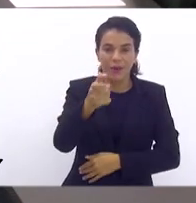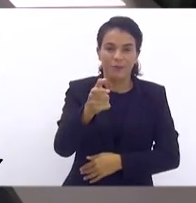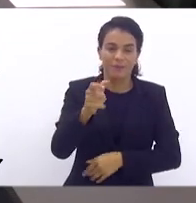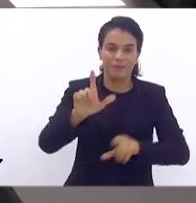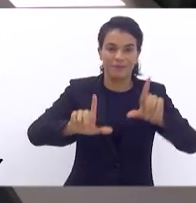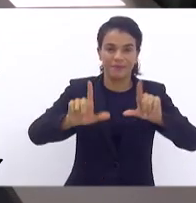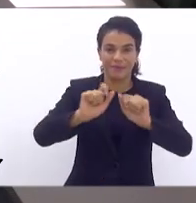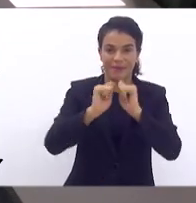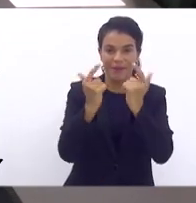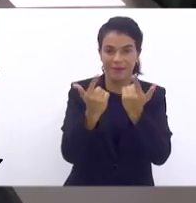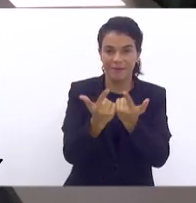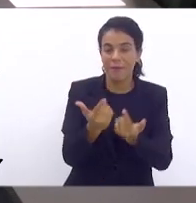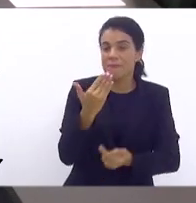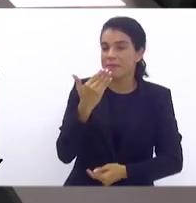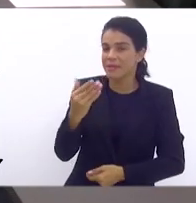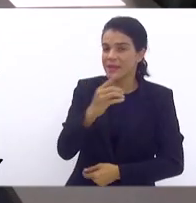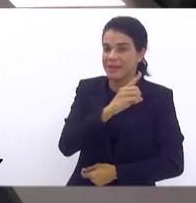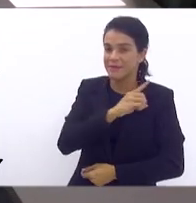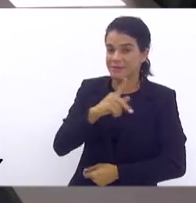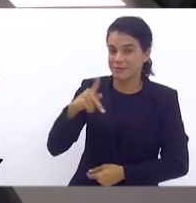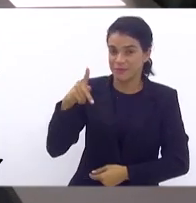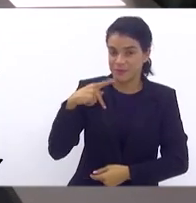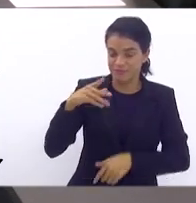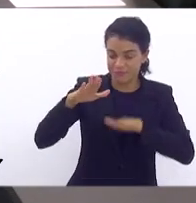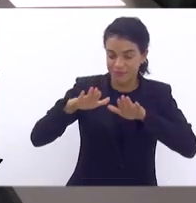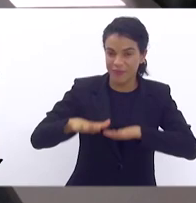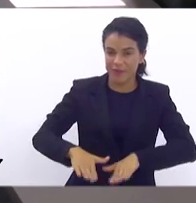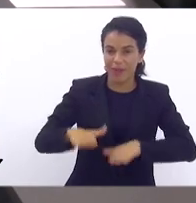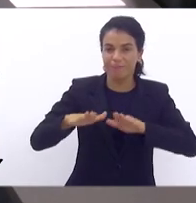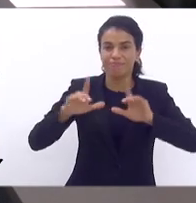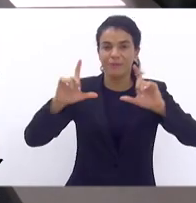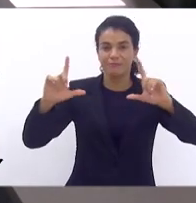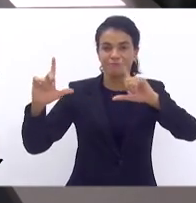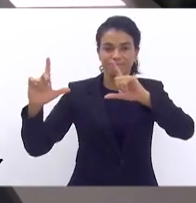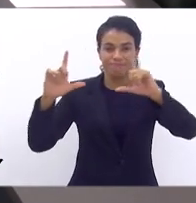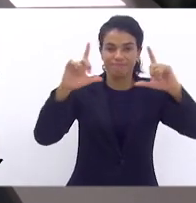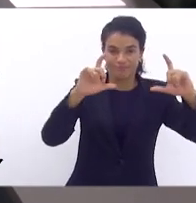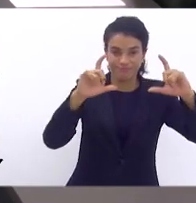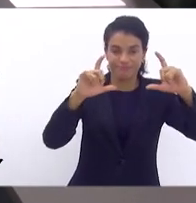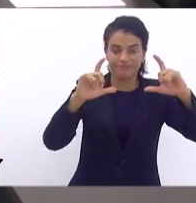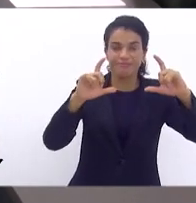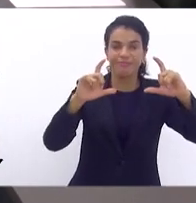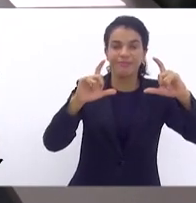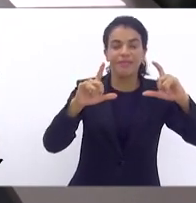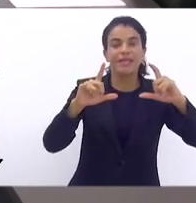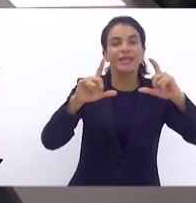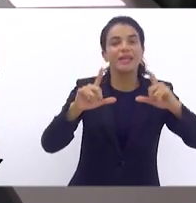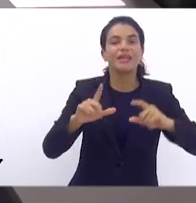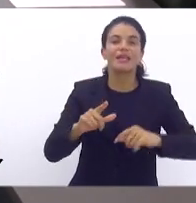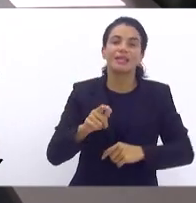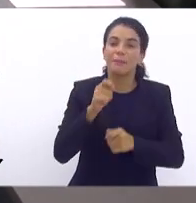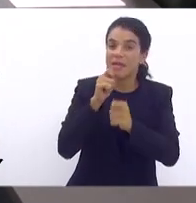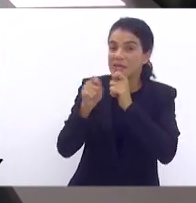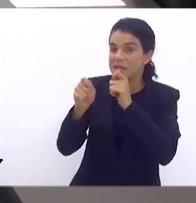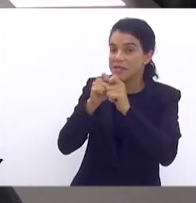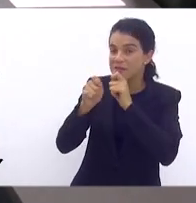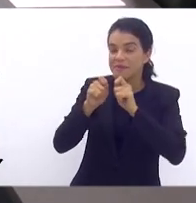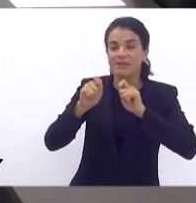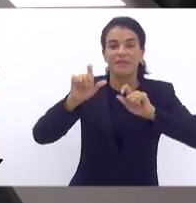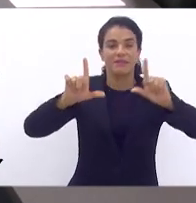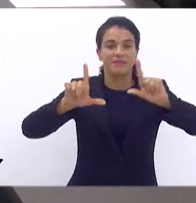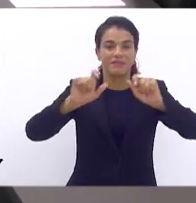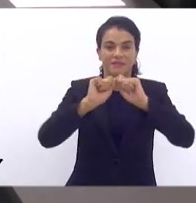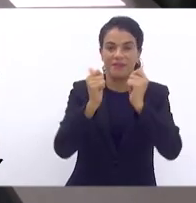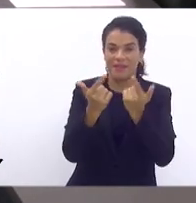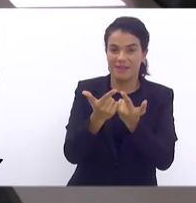pela TV alérgica e pedindo as defensoras para que possamos aqui fotografar em seguida darem suas entrevistas da TV Alerta